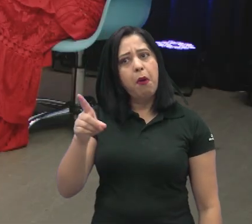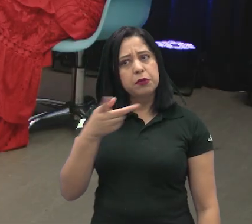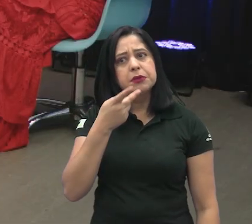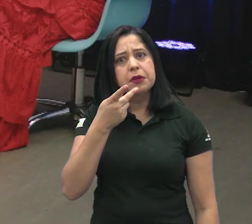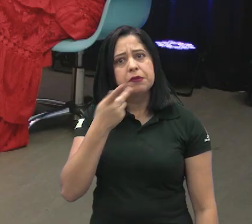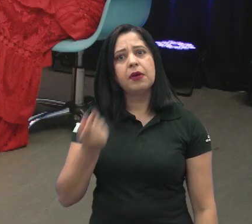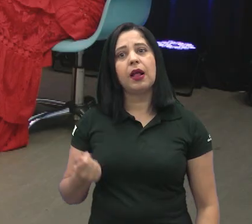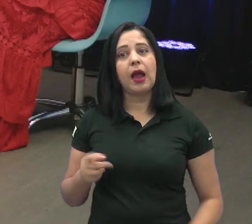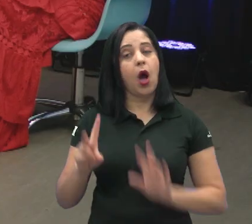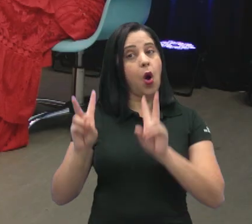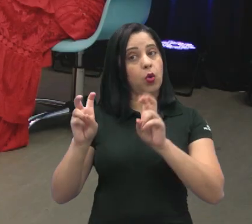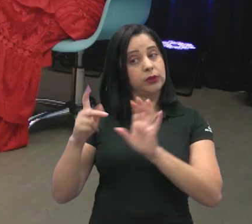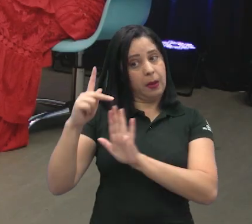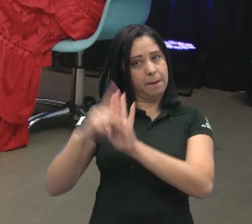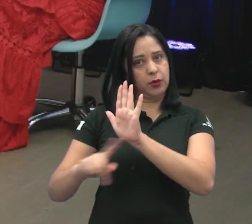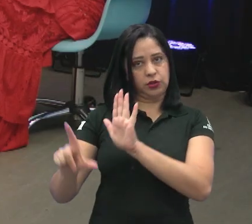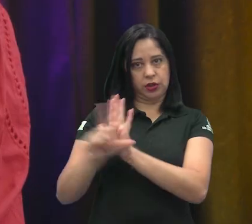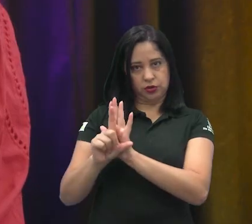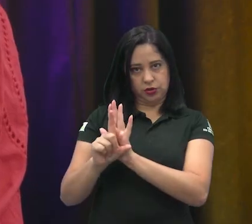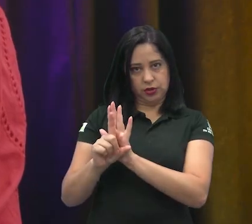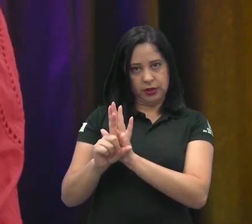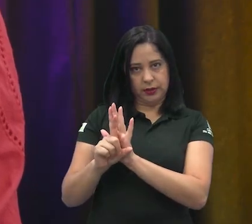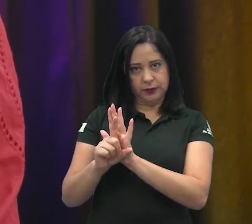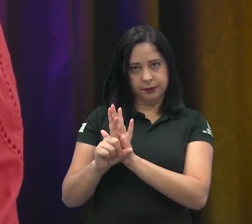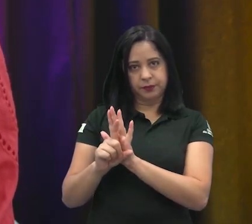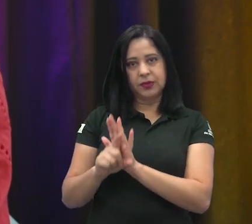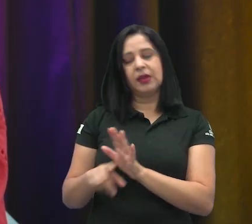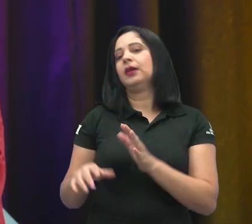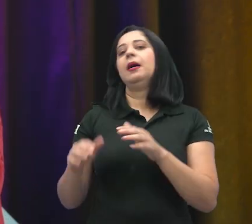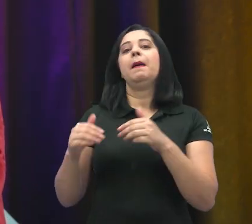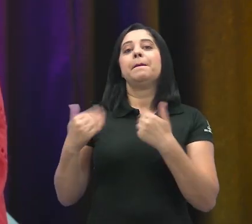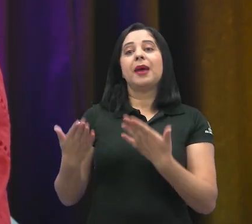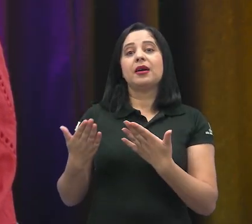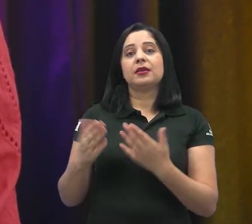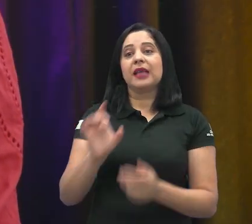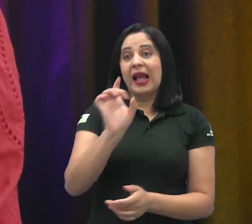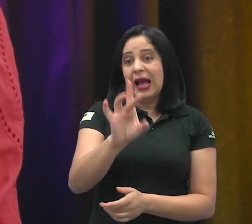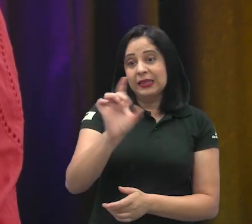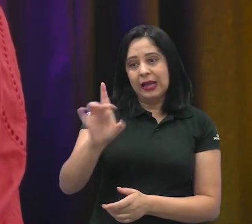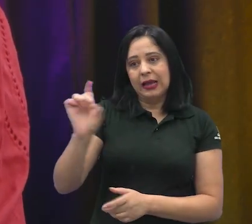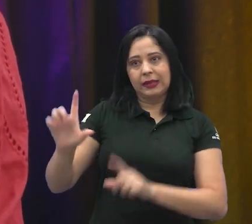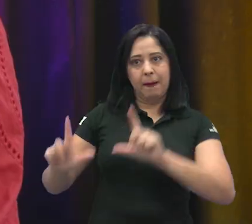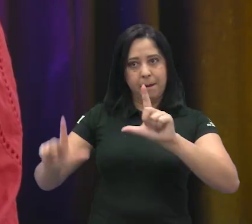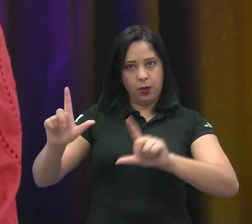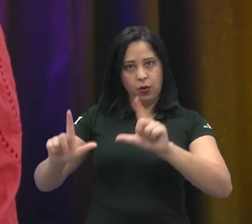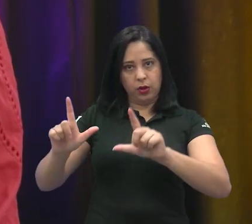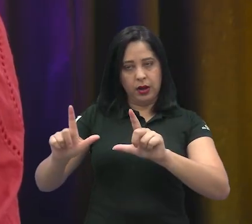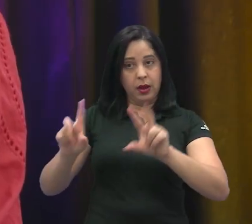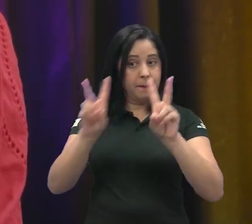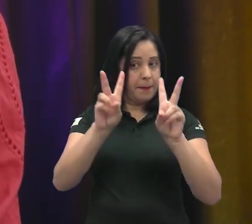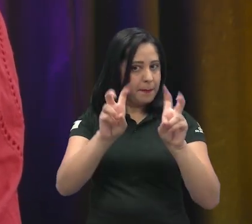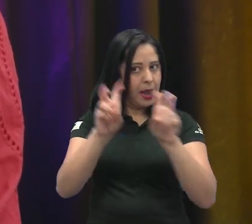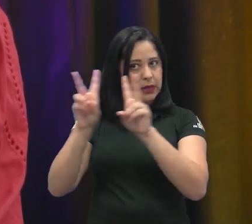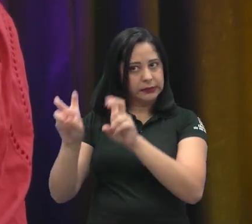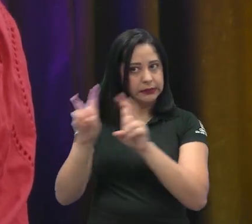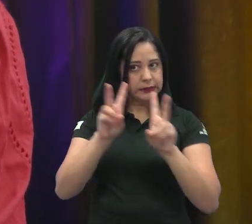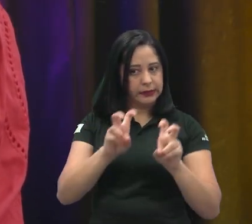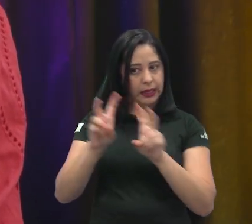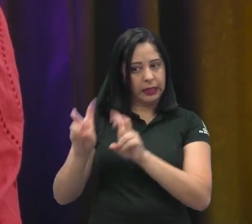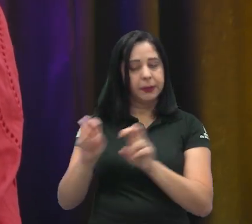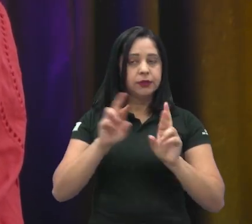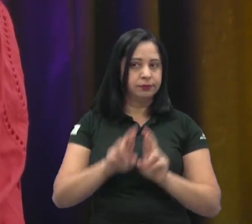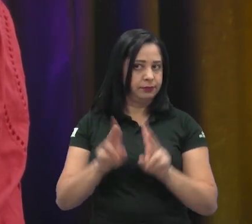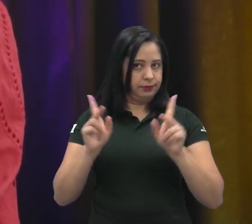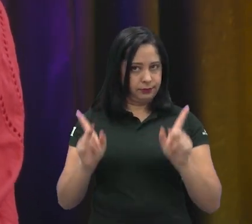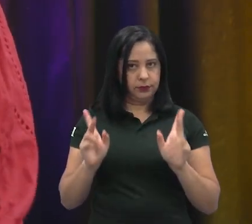essa deixa sobre os projetos de lei, porque apesar de todos estarem falando de política, cada programa tem uma vertente, né? Então ele vai para algum